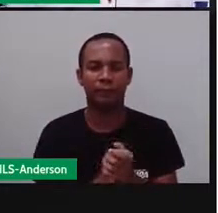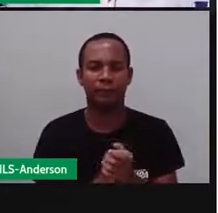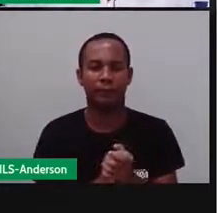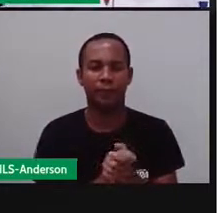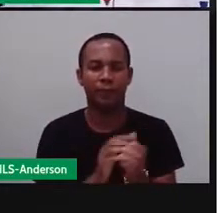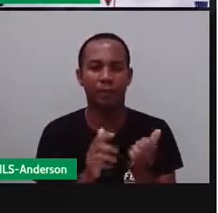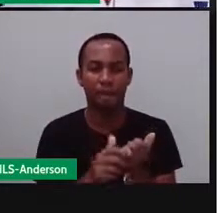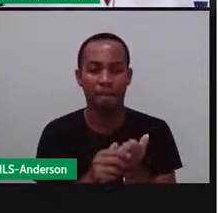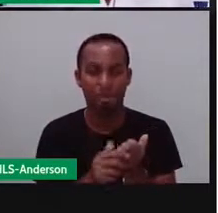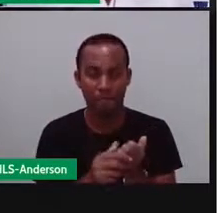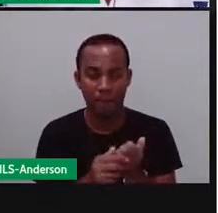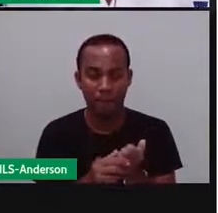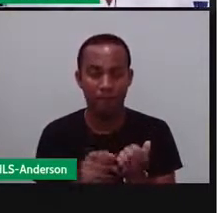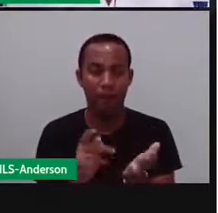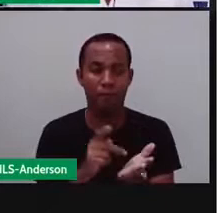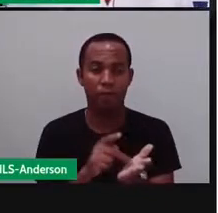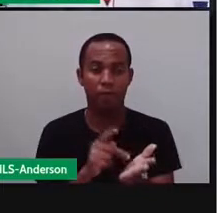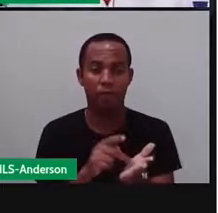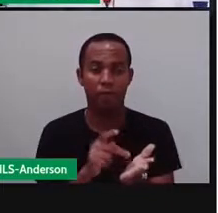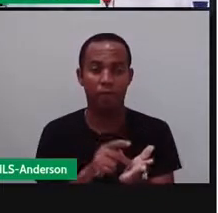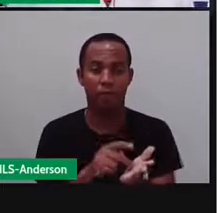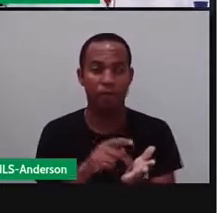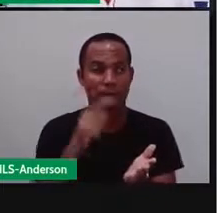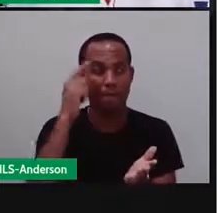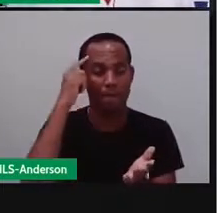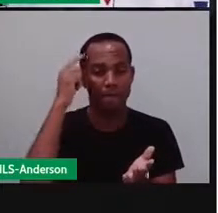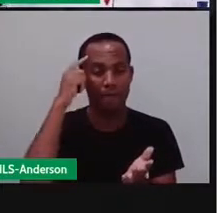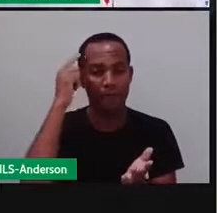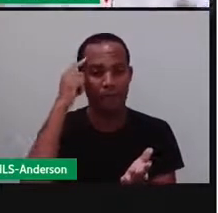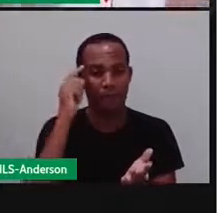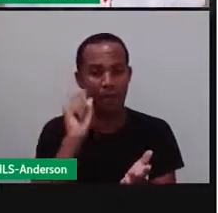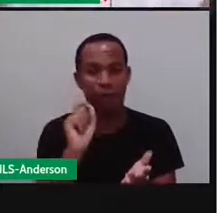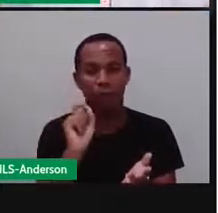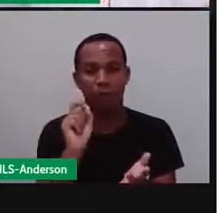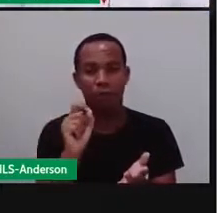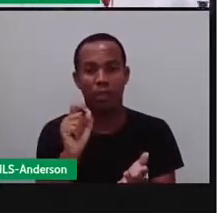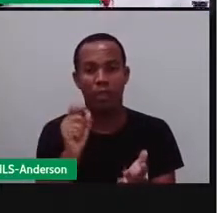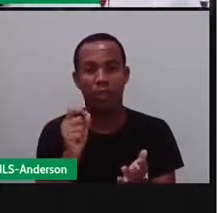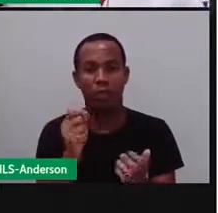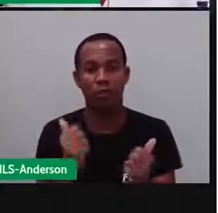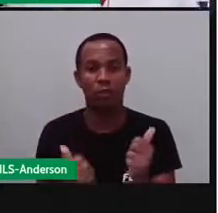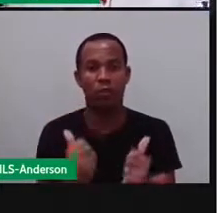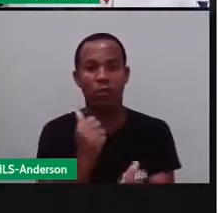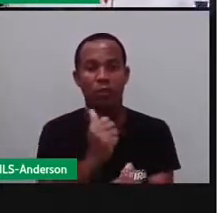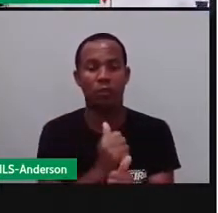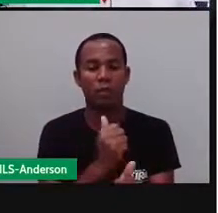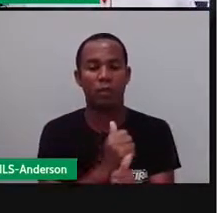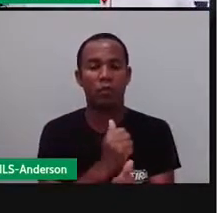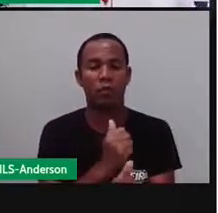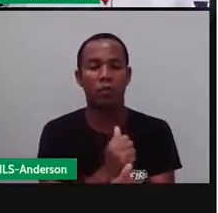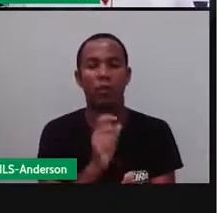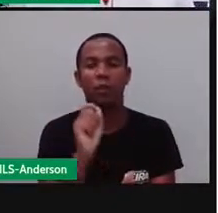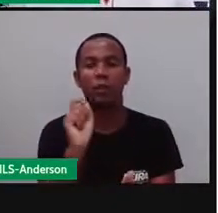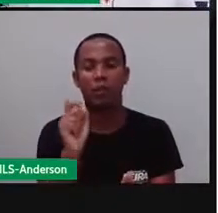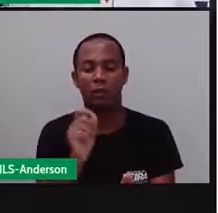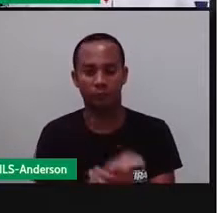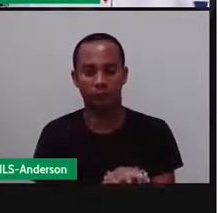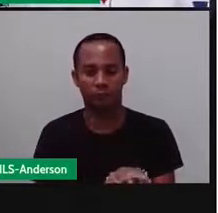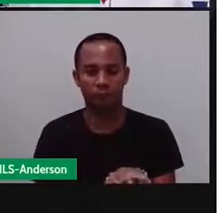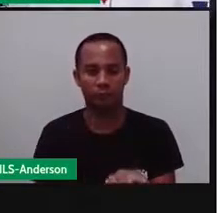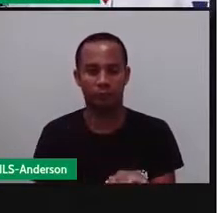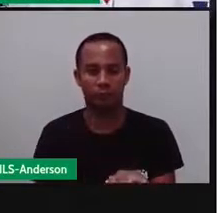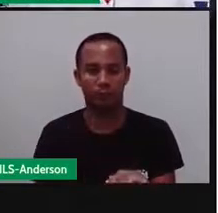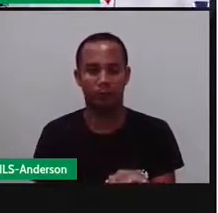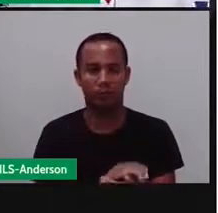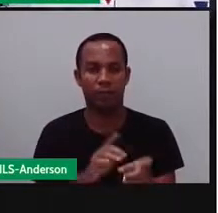o milho, na verdade, se a gente parar para pensar, é um substituto direto aí do trigo, não é isso? Sendo